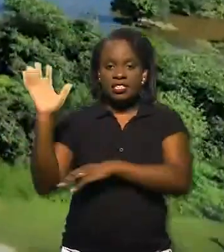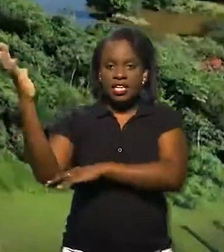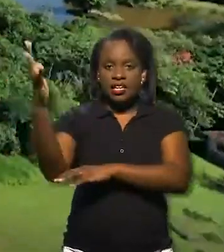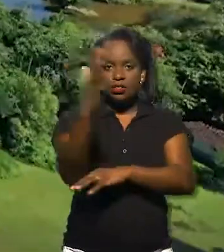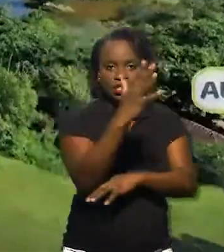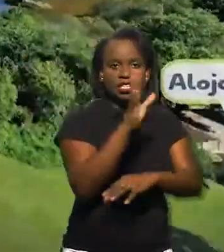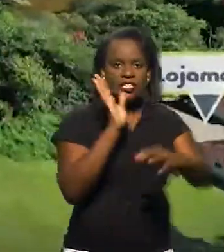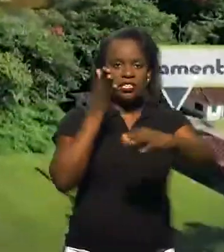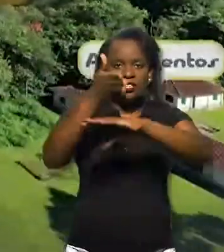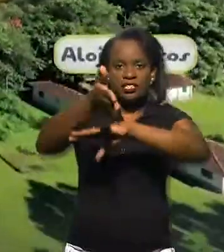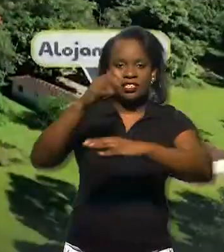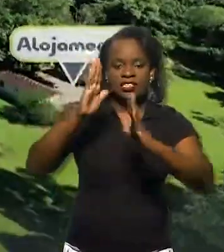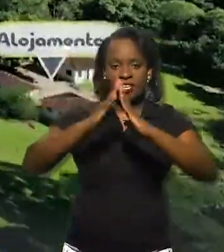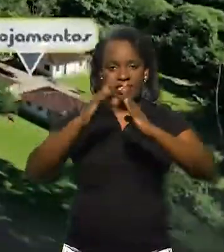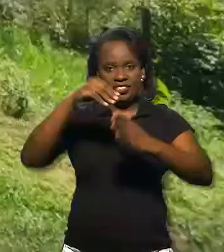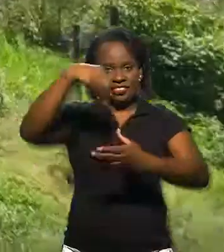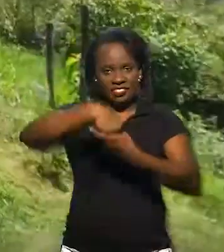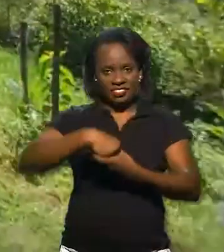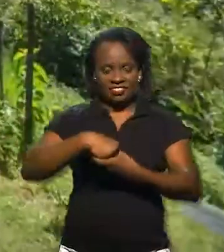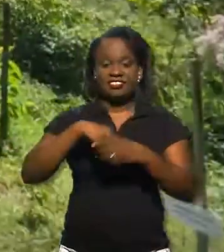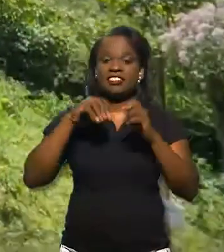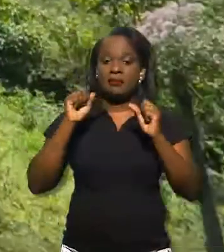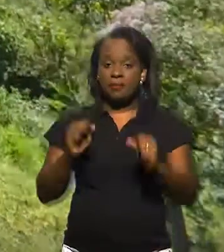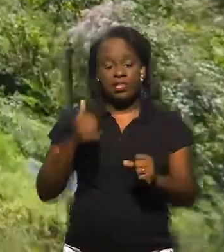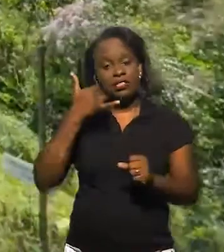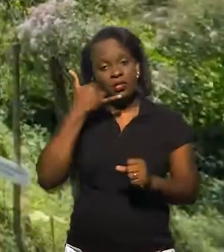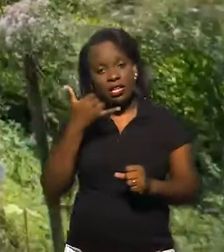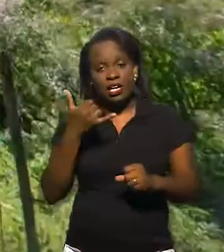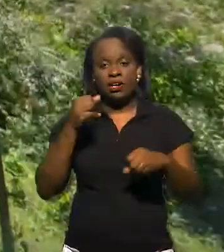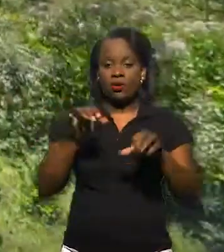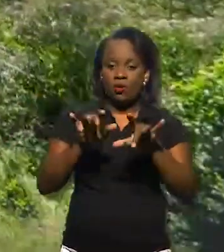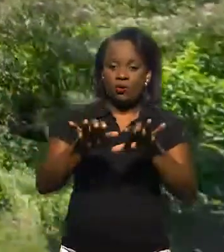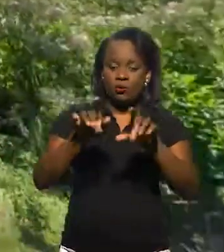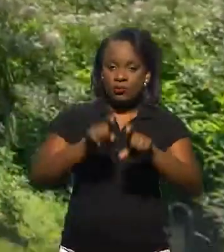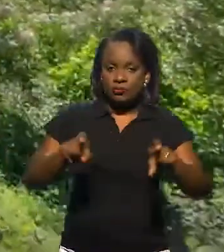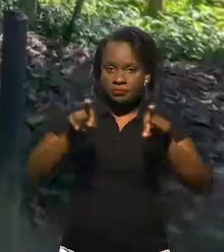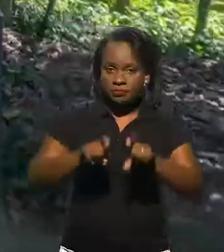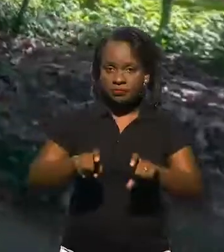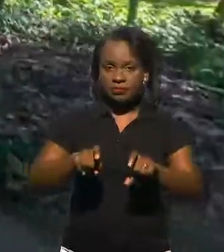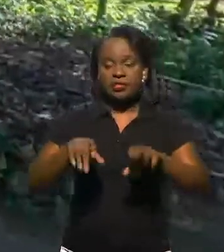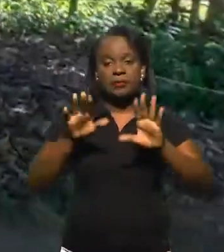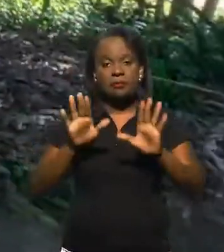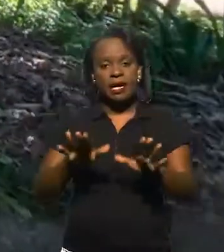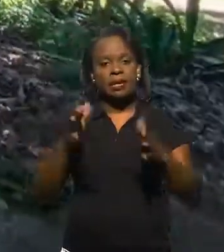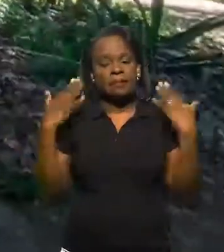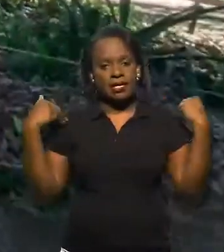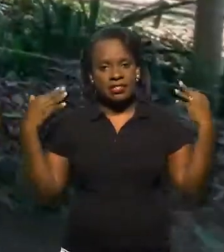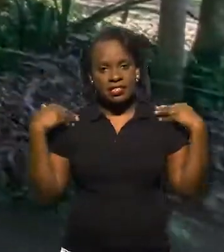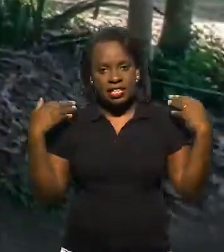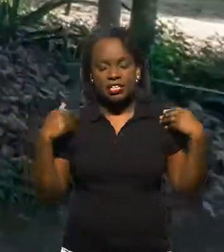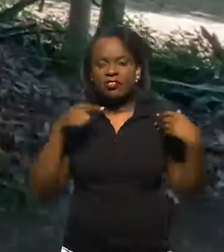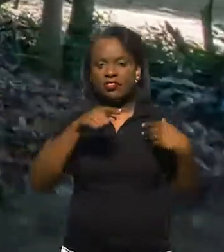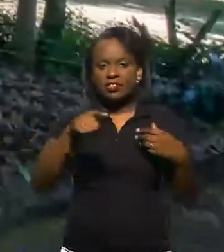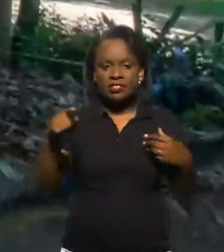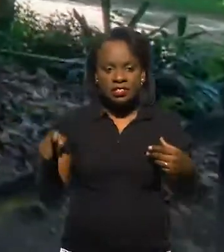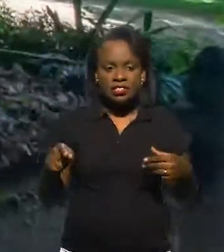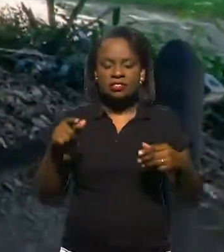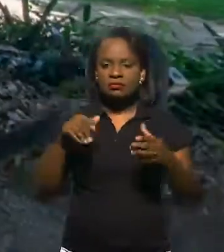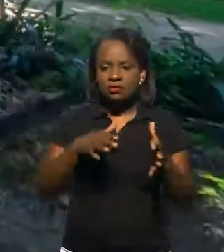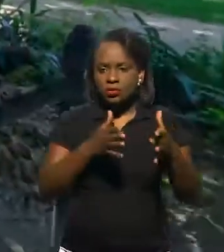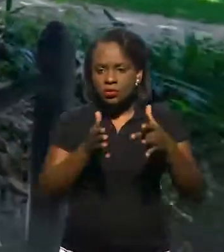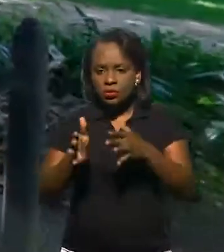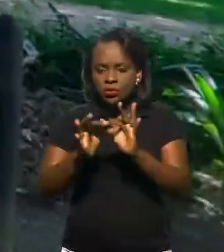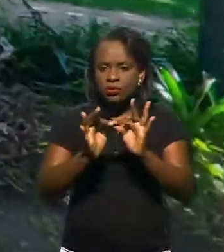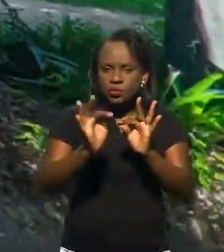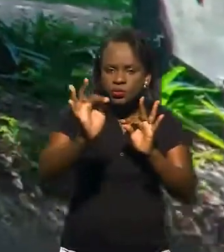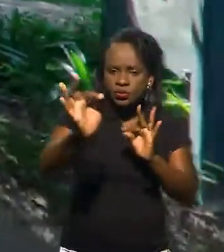a natureza para dentro da casa. E aí pode ser tanto no celular como no computador. Mas é um passeio onde você